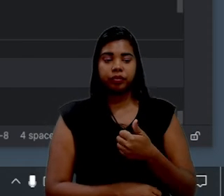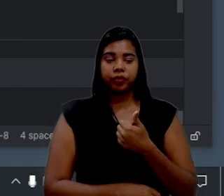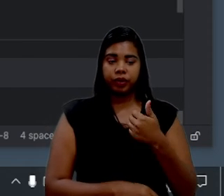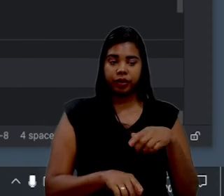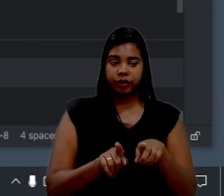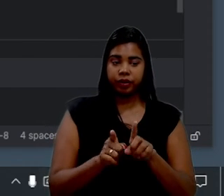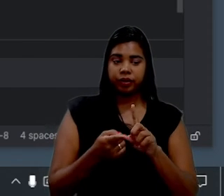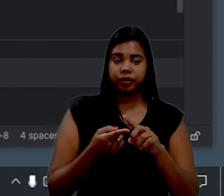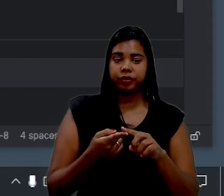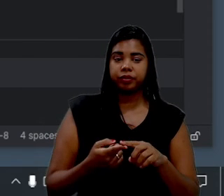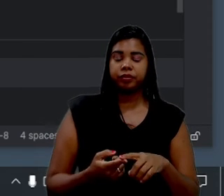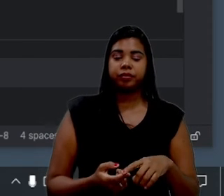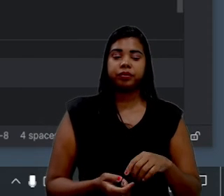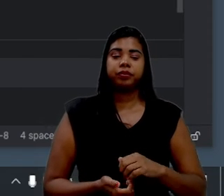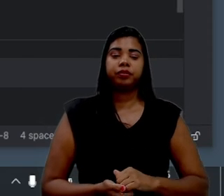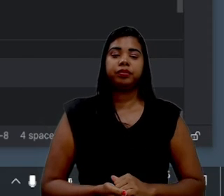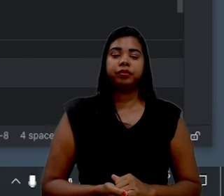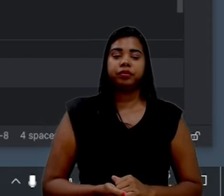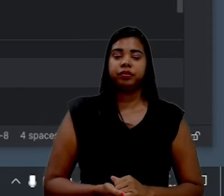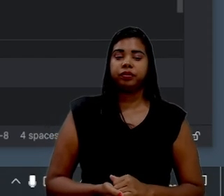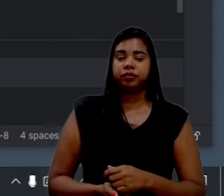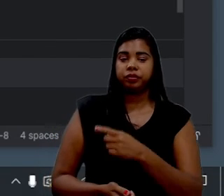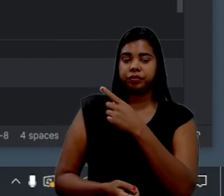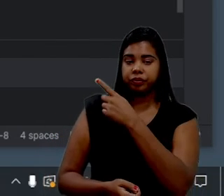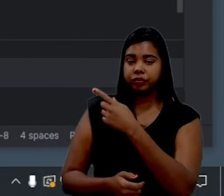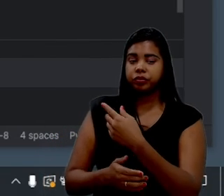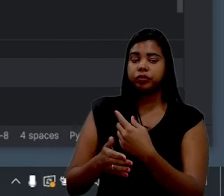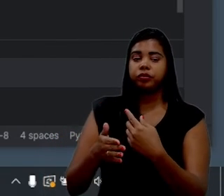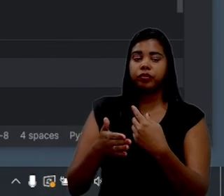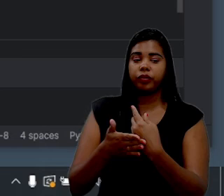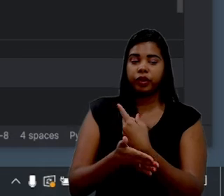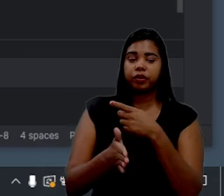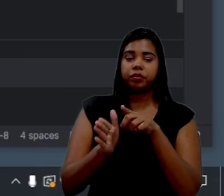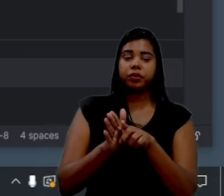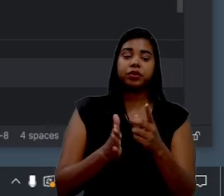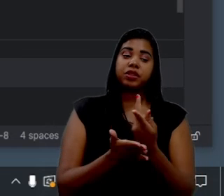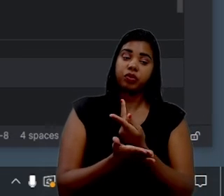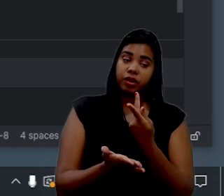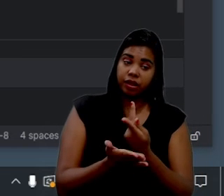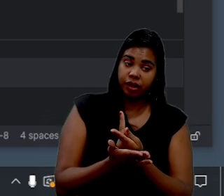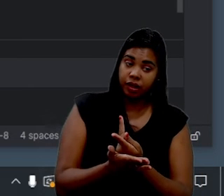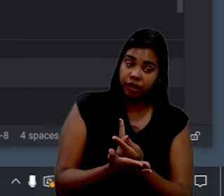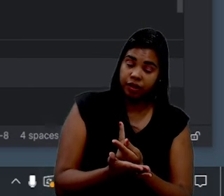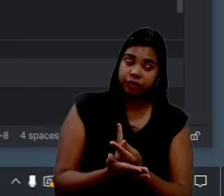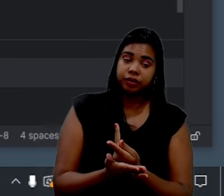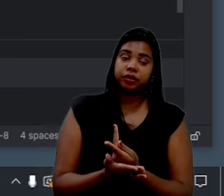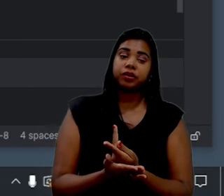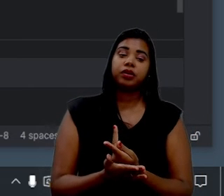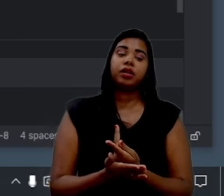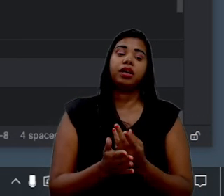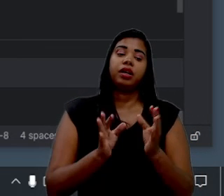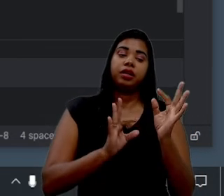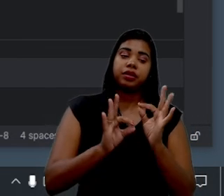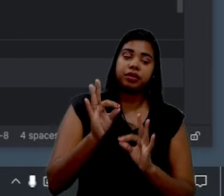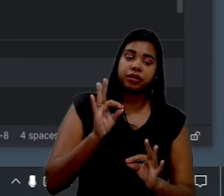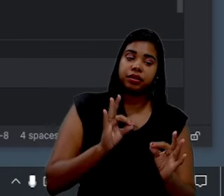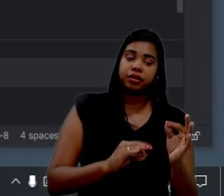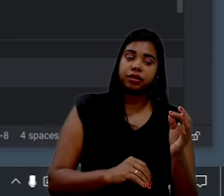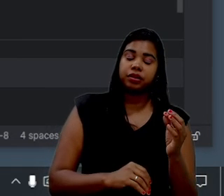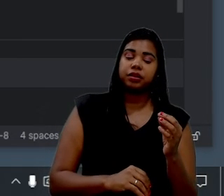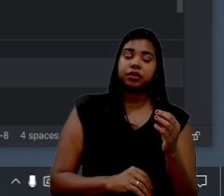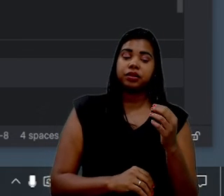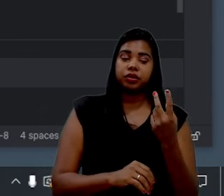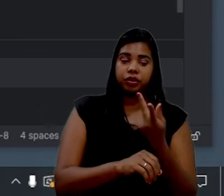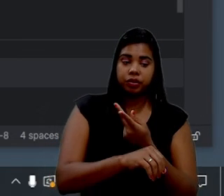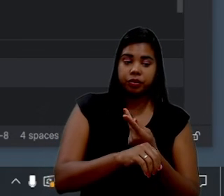então form.is, underline válido, é perguntando se esse formulário é válido. Se for, ele faz justamente o cadastro do novo